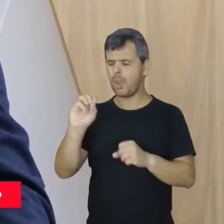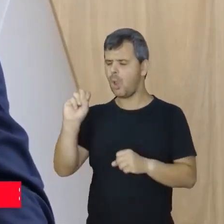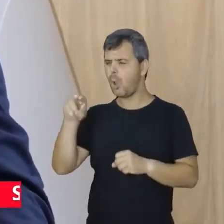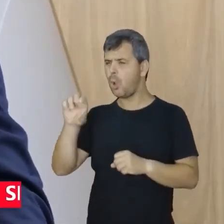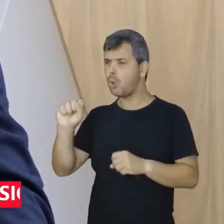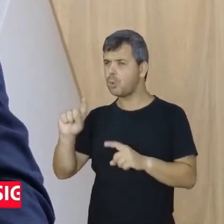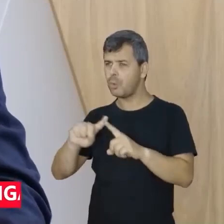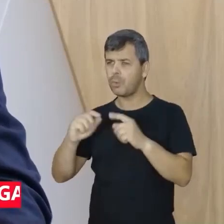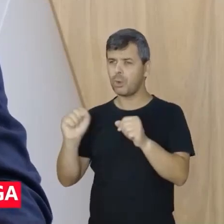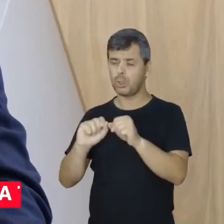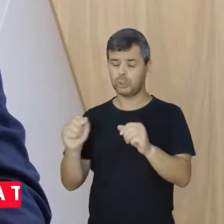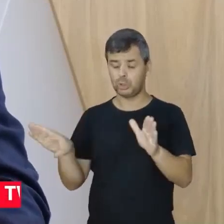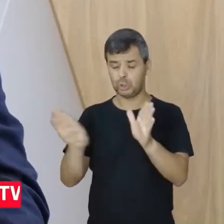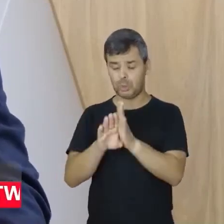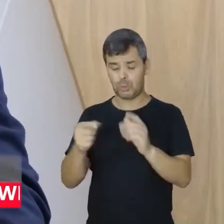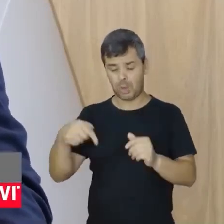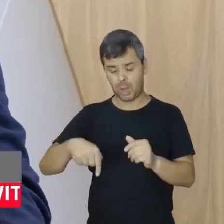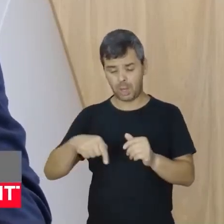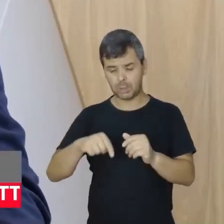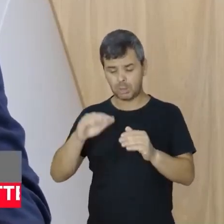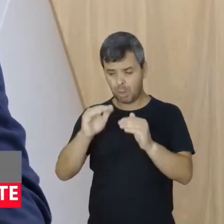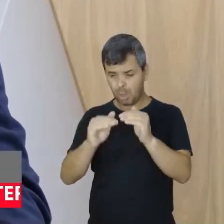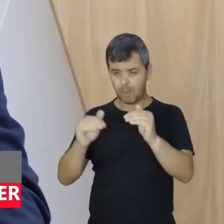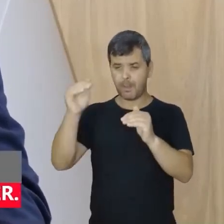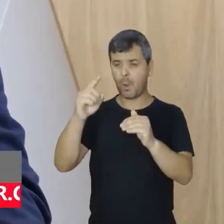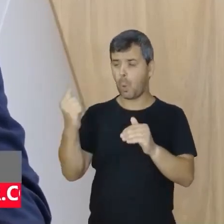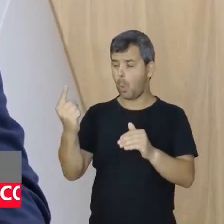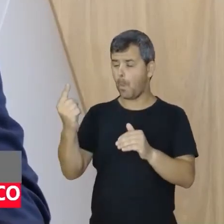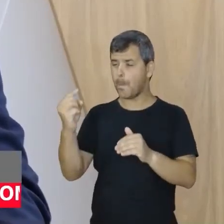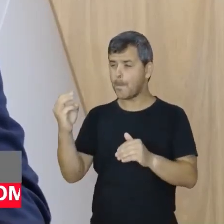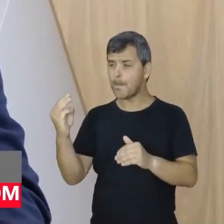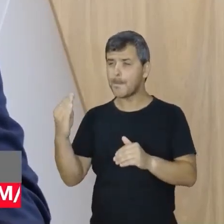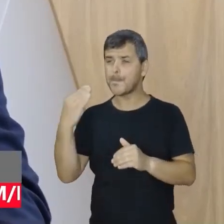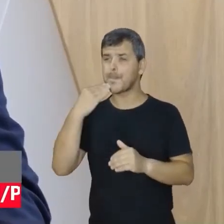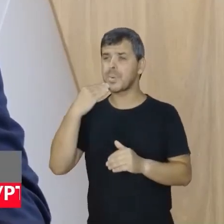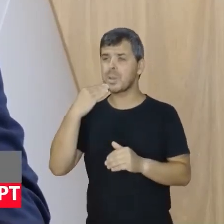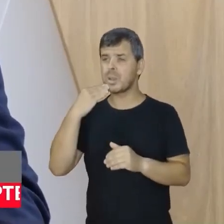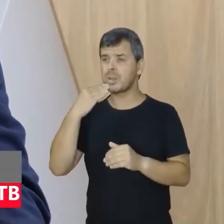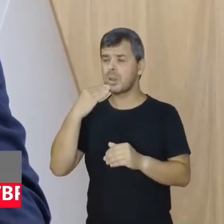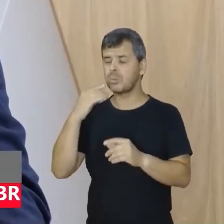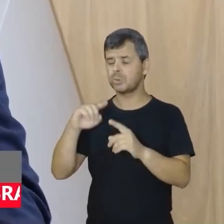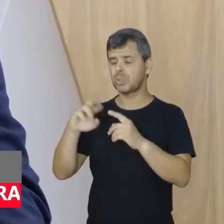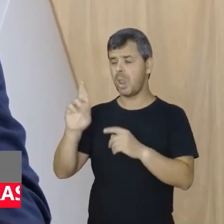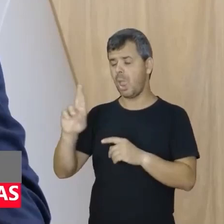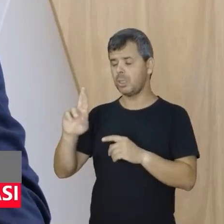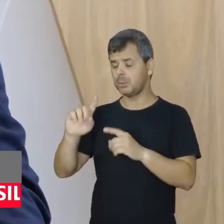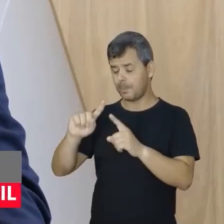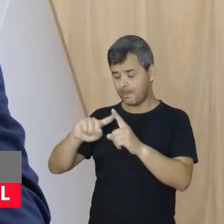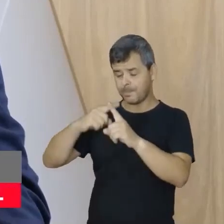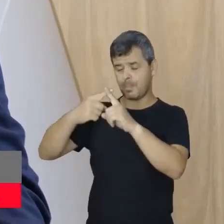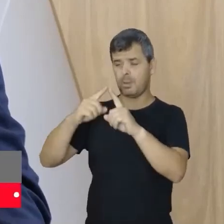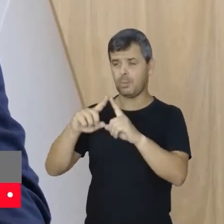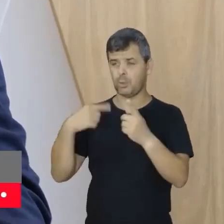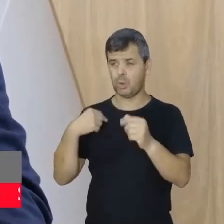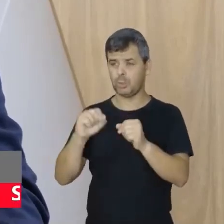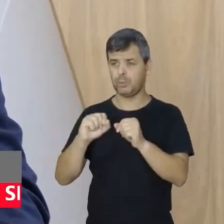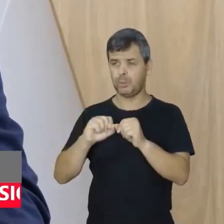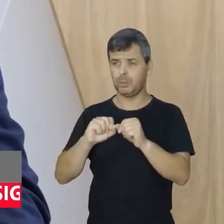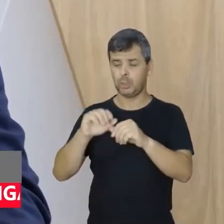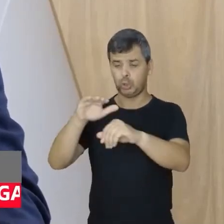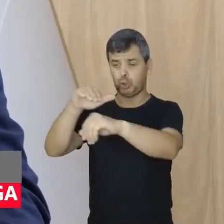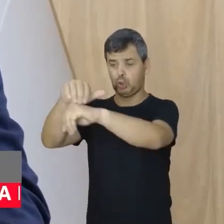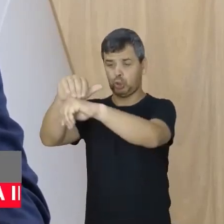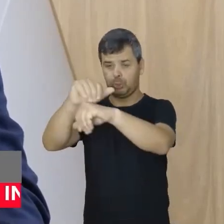chegaríamos agora também a esse patamar de 1 bilhão de reais, quem sabe até um pouco mais. Nós lançamos uma